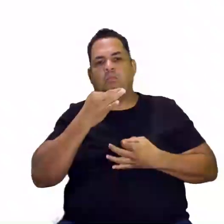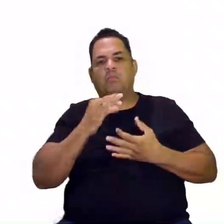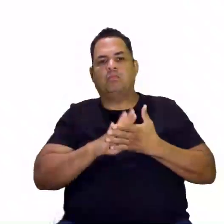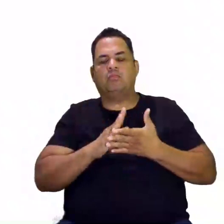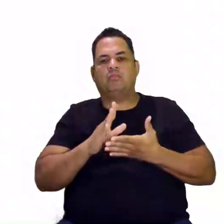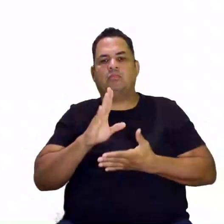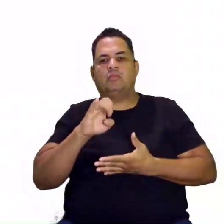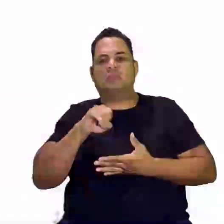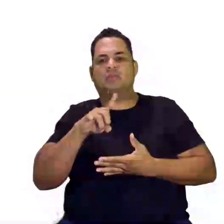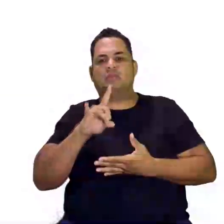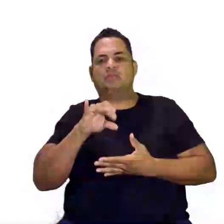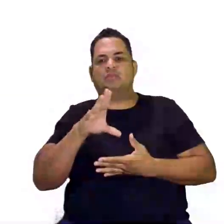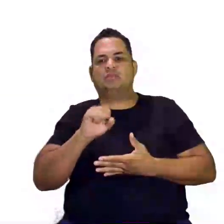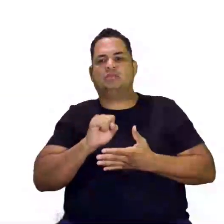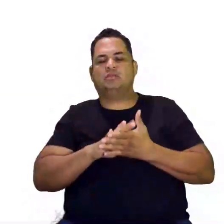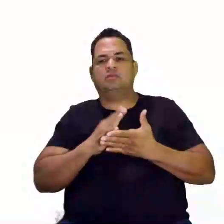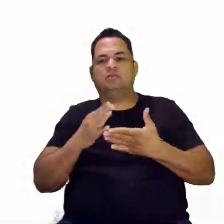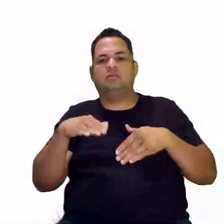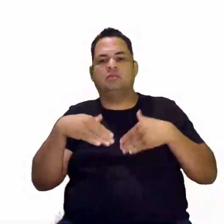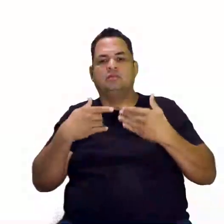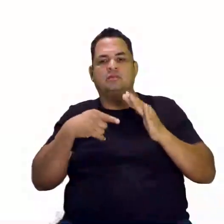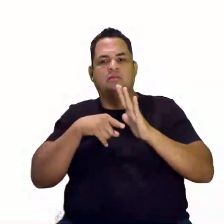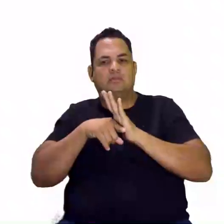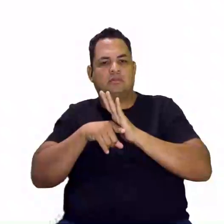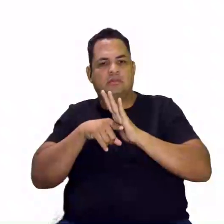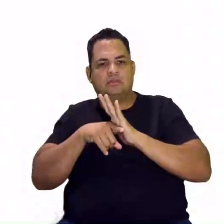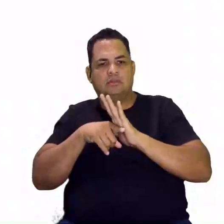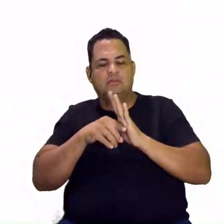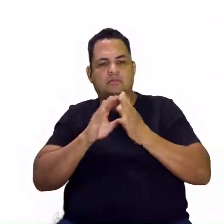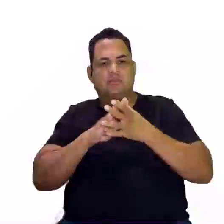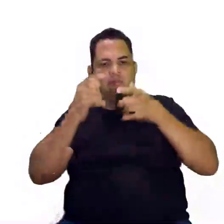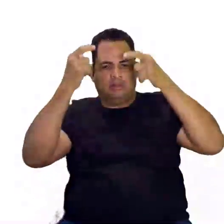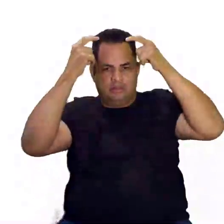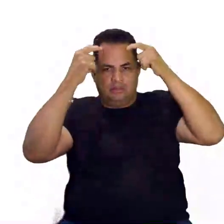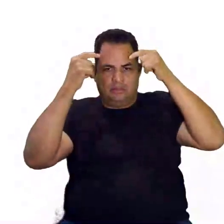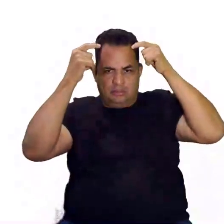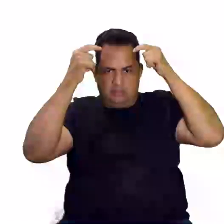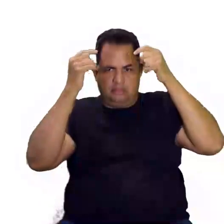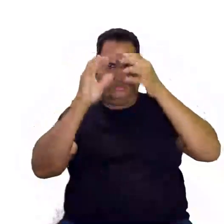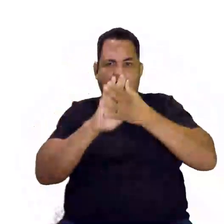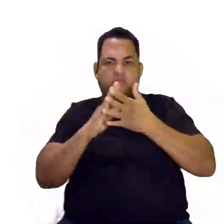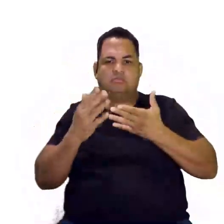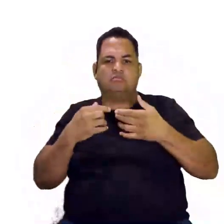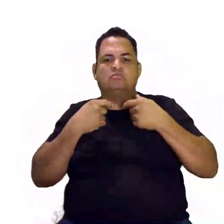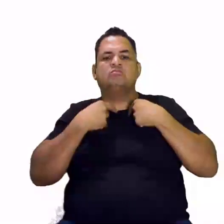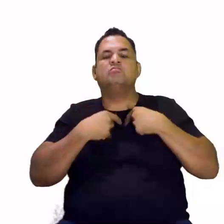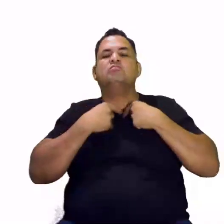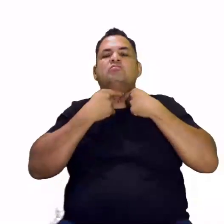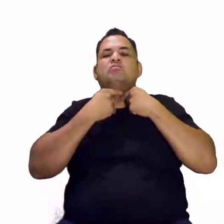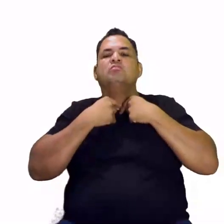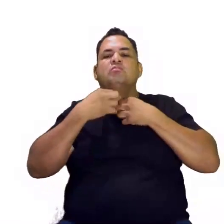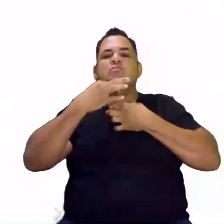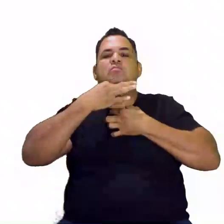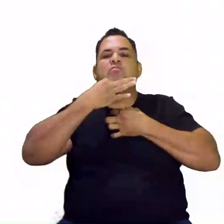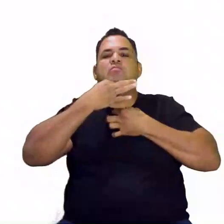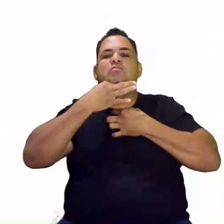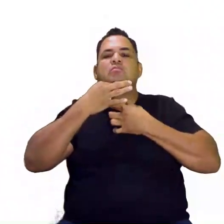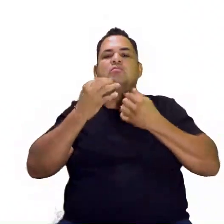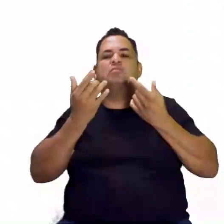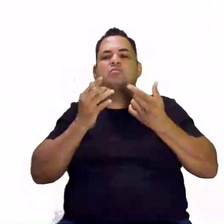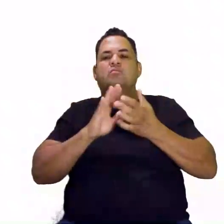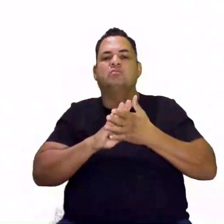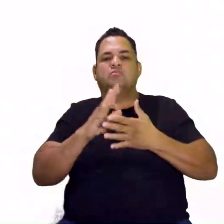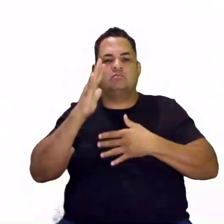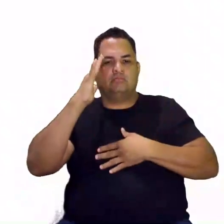supostamente era do Tadensis. E ao analisar a parte do crânio que se conectava ao